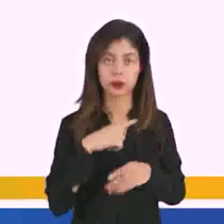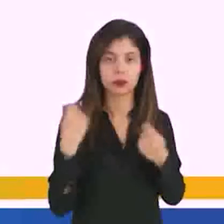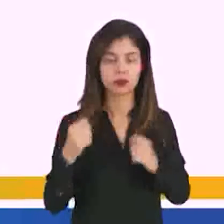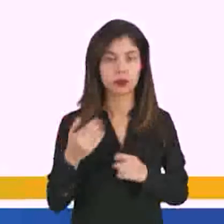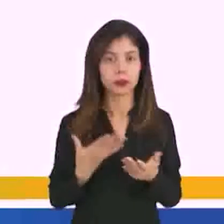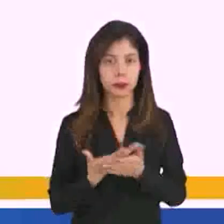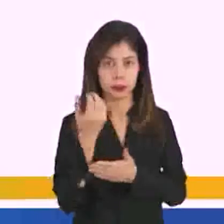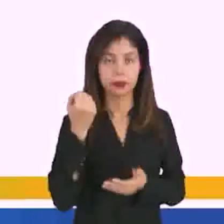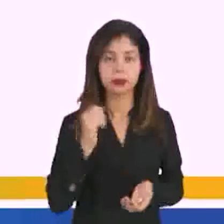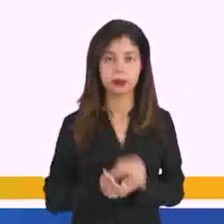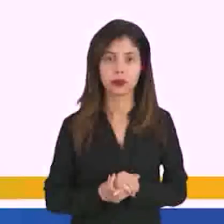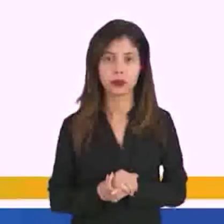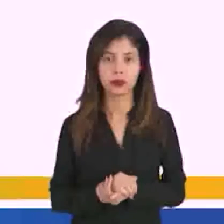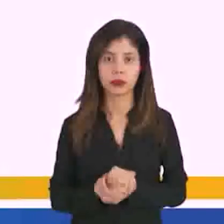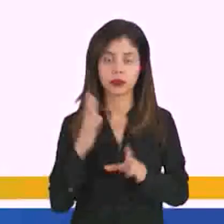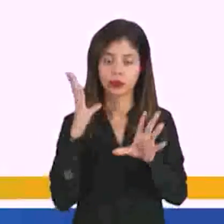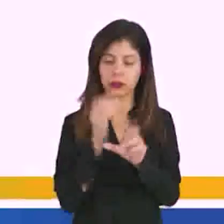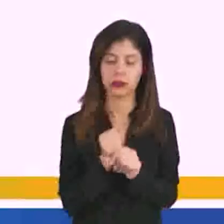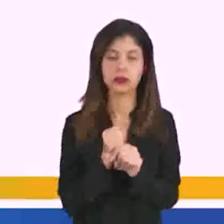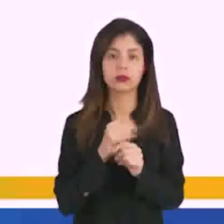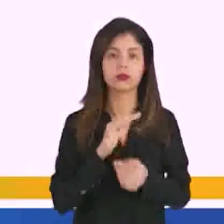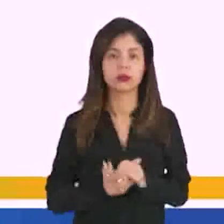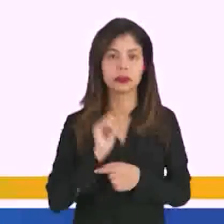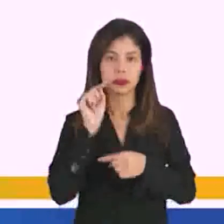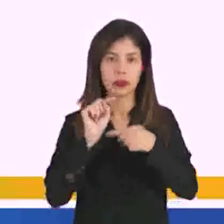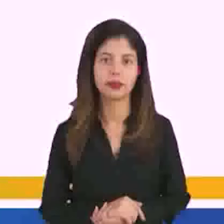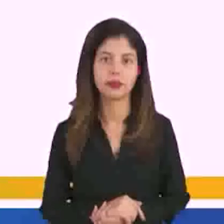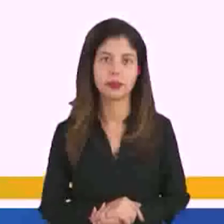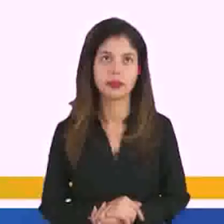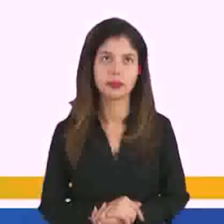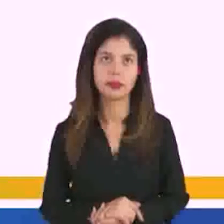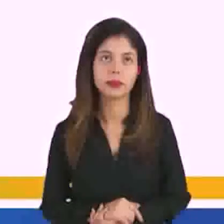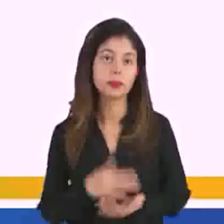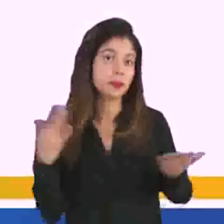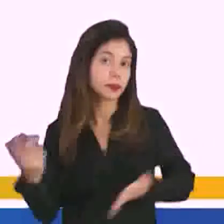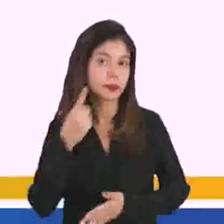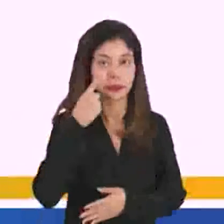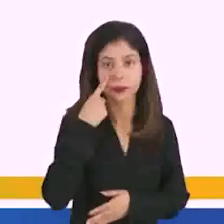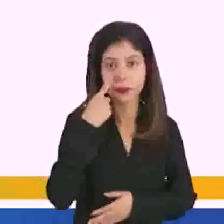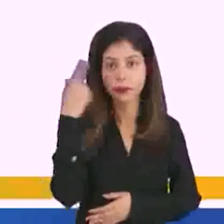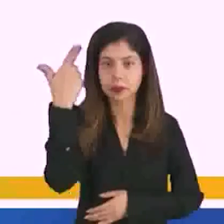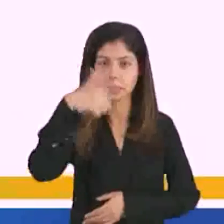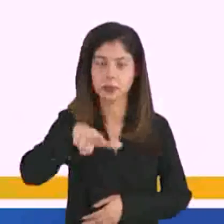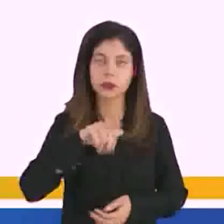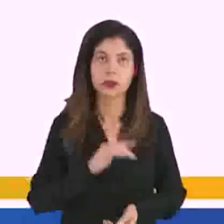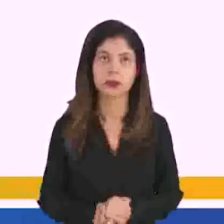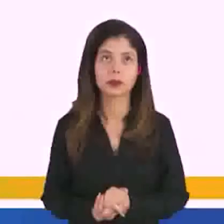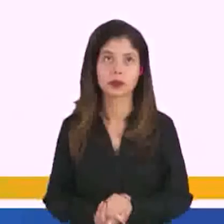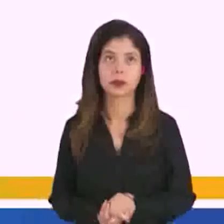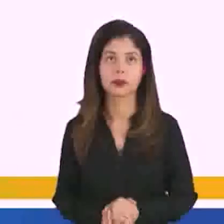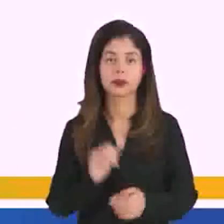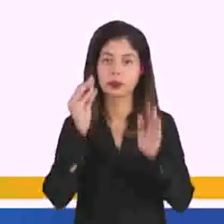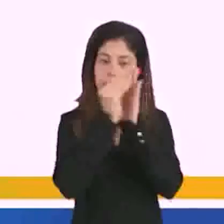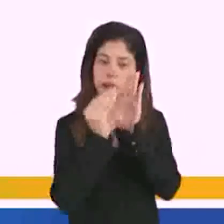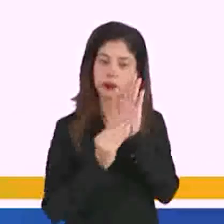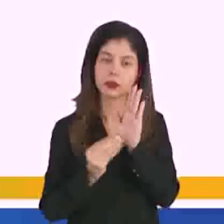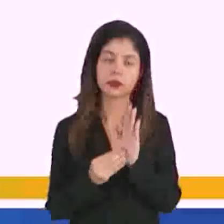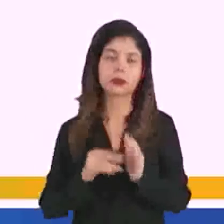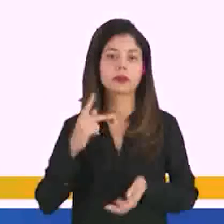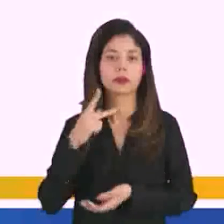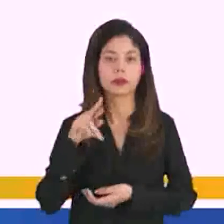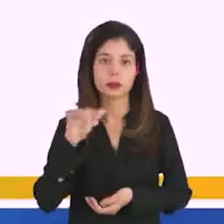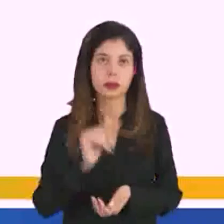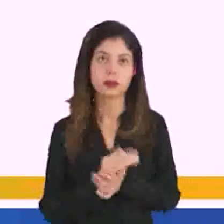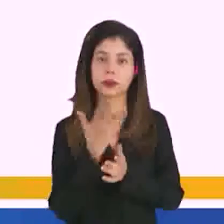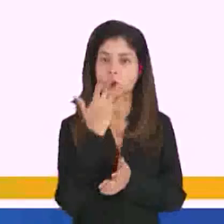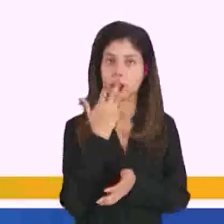devemos pegá-los, somar e dividir para 2. Então, observe novamente aí esses dados, né, da pontuação do